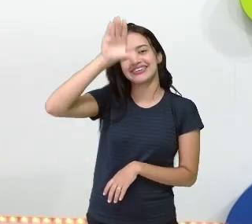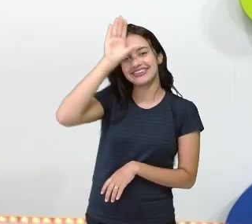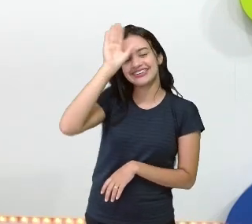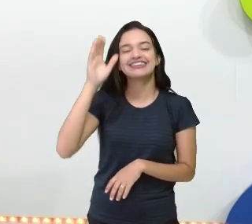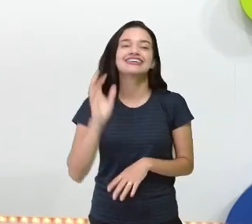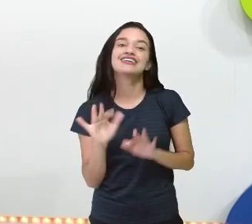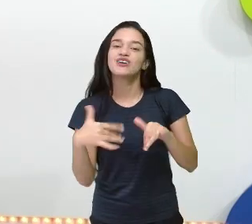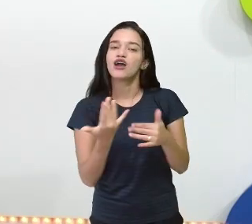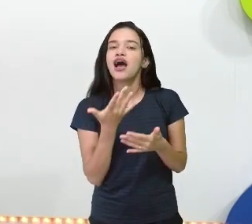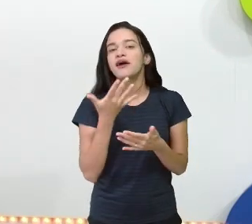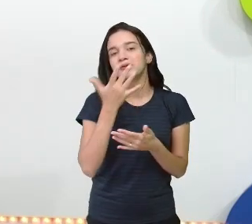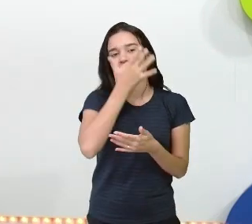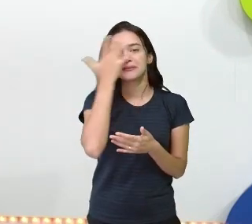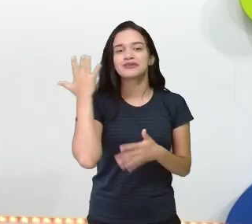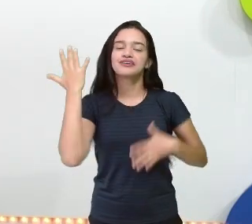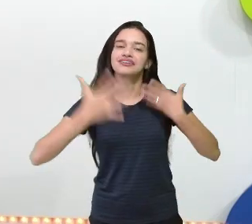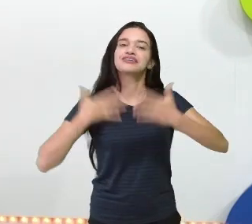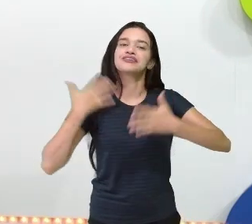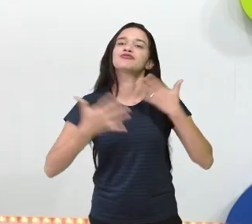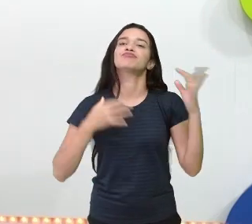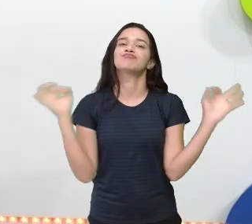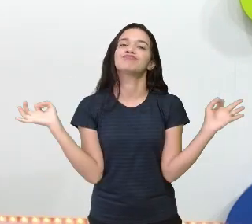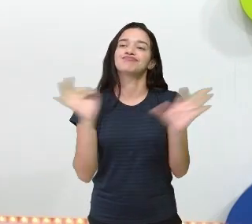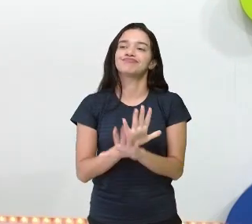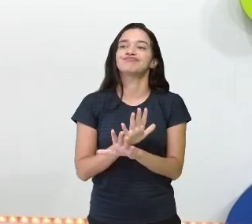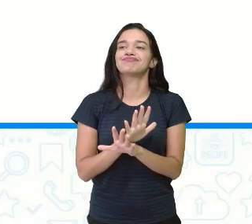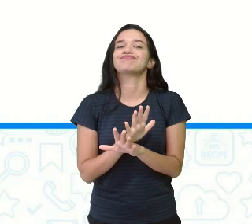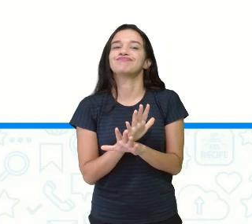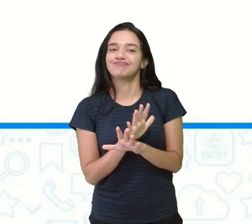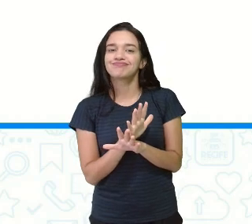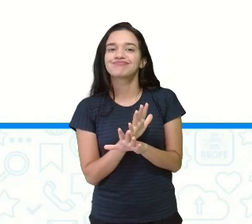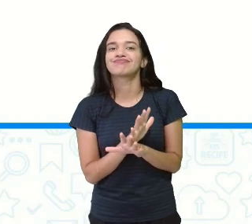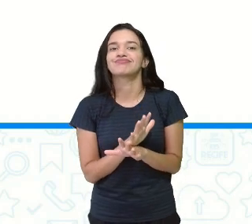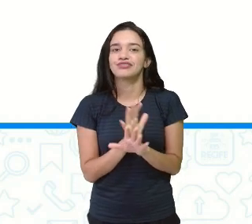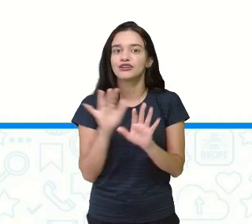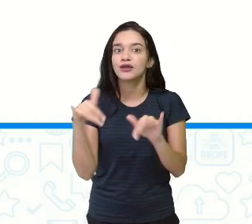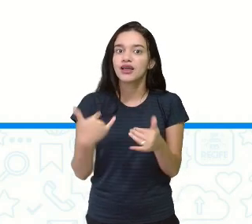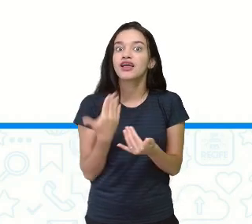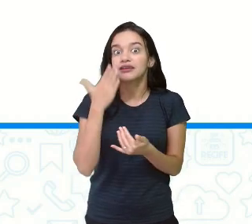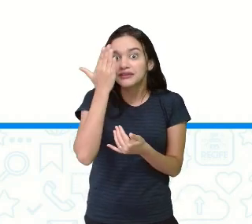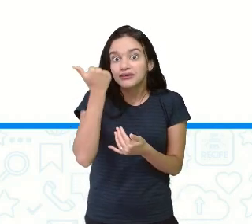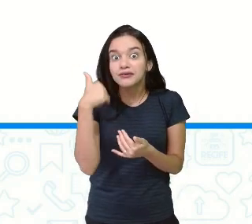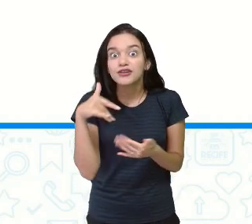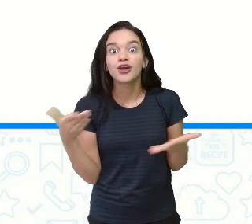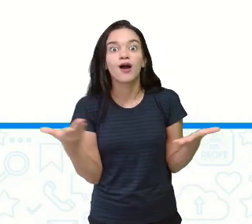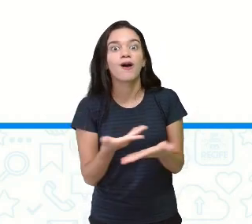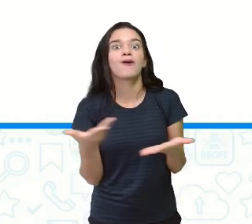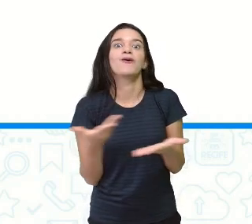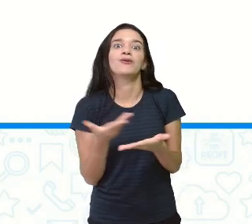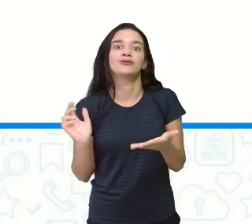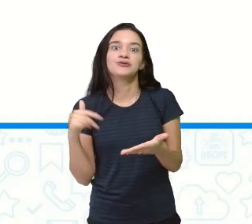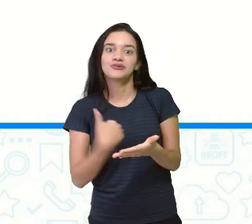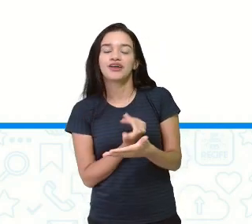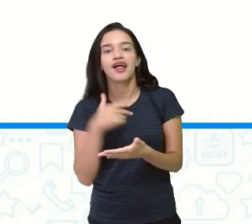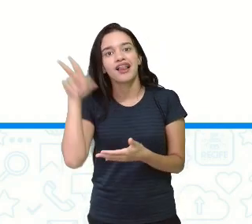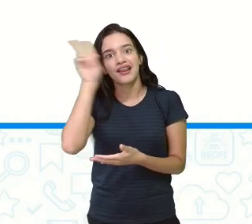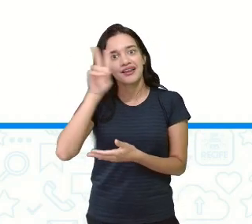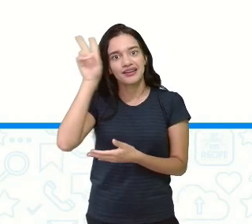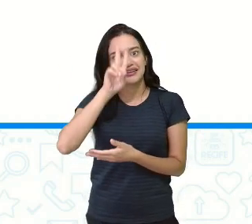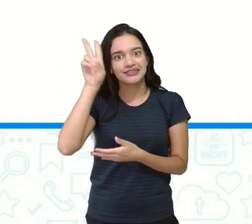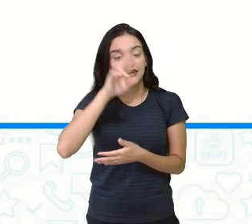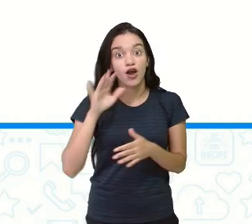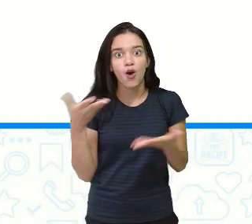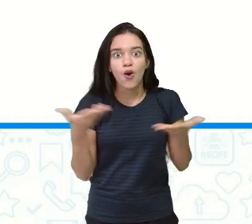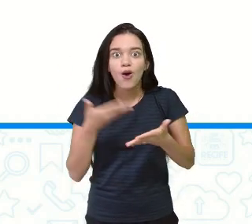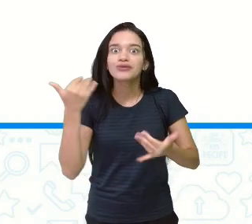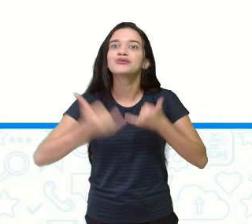acho que esse pessoal está bem animado também para preparar dessas nossas aulas, né? E sabendo que hoje, né? Vamos lembrar aqui, hoje é de